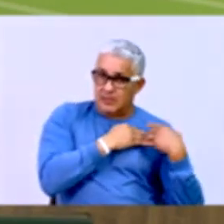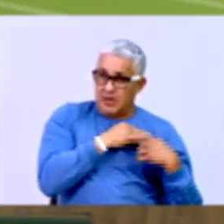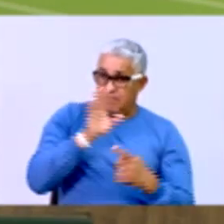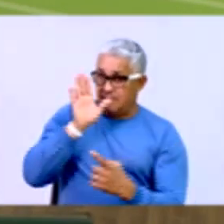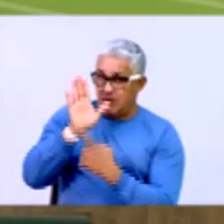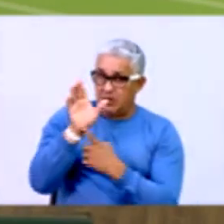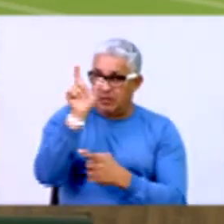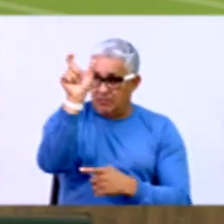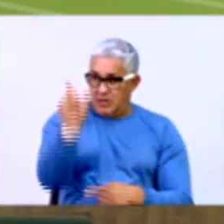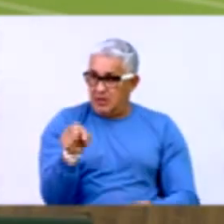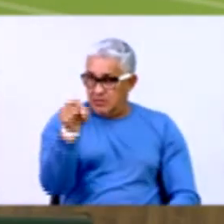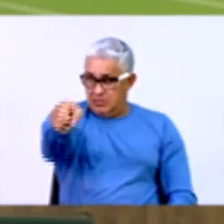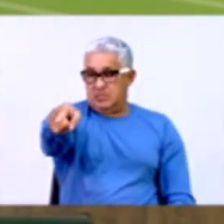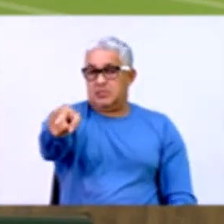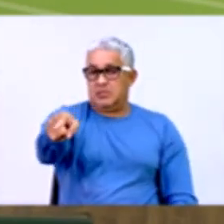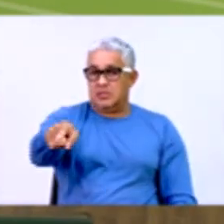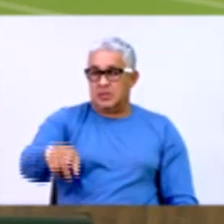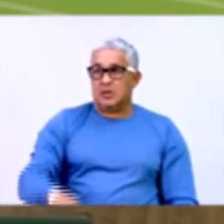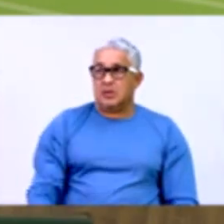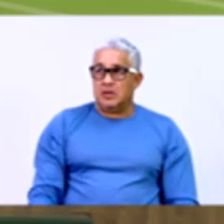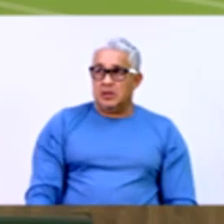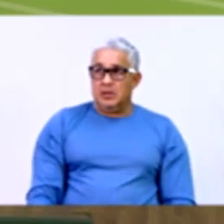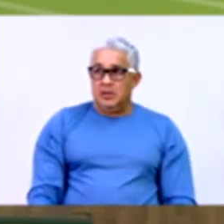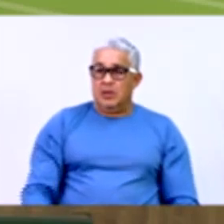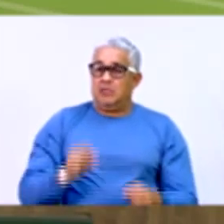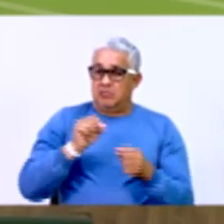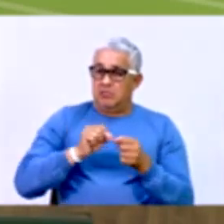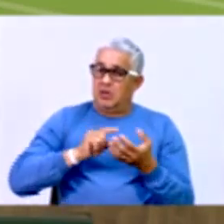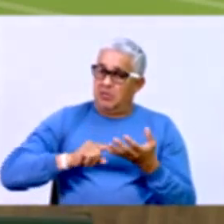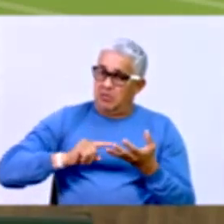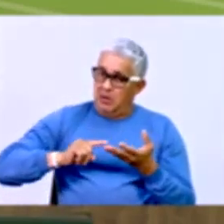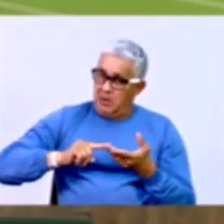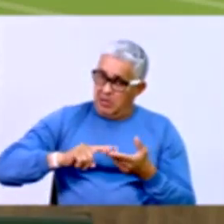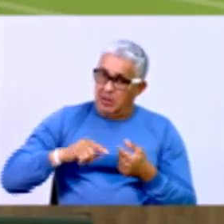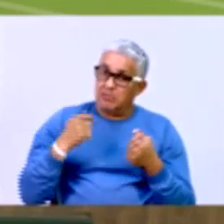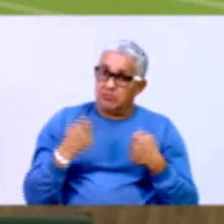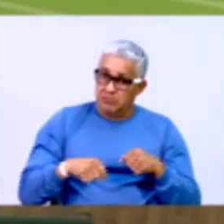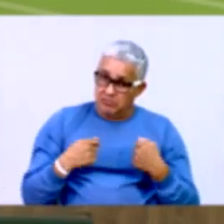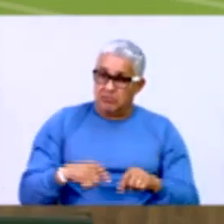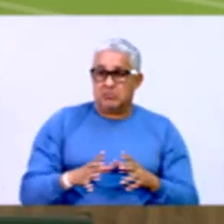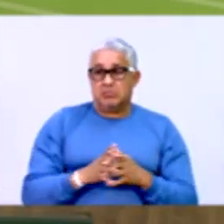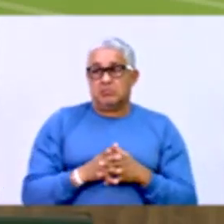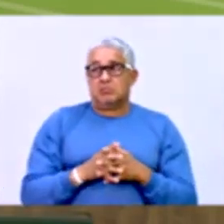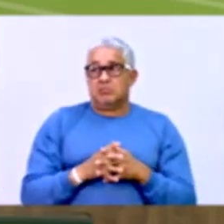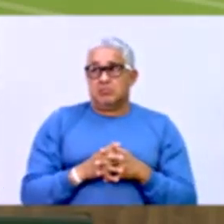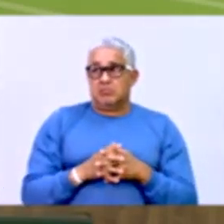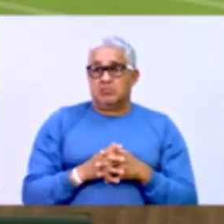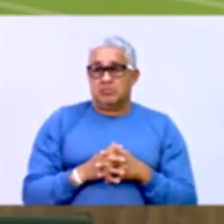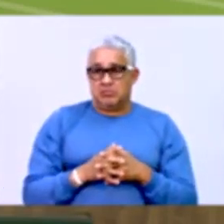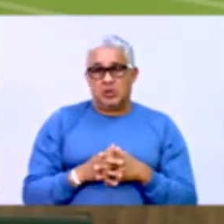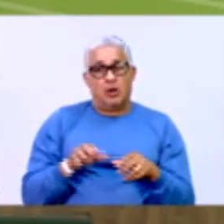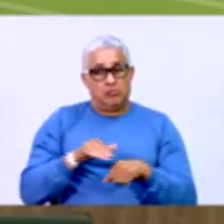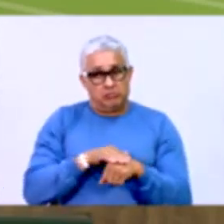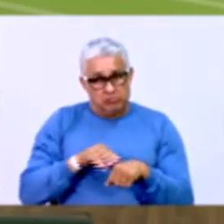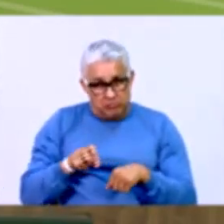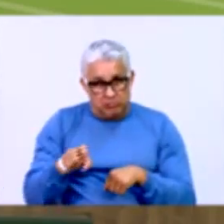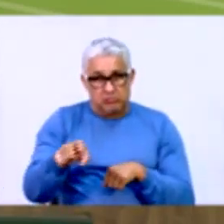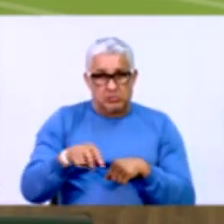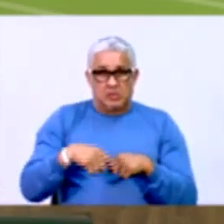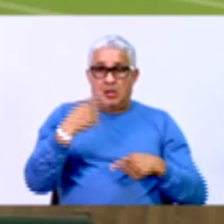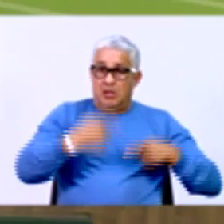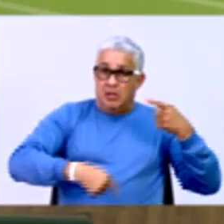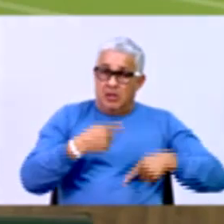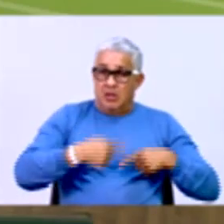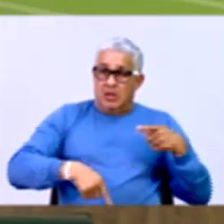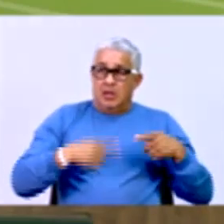do que está acontecendo. Olha, o usuário tal está fazendo isso e a gente tem que fazer, dar uma contrapartida, né? Olha, a política é essa,